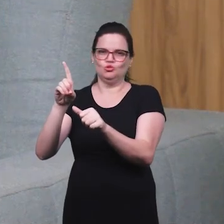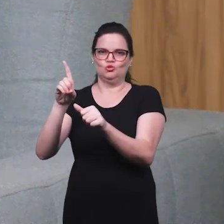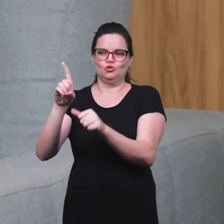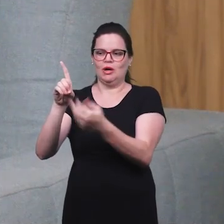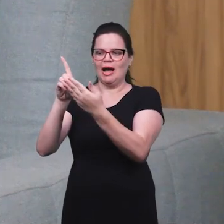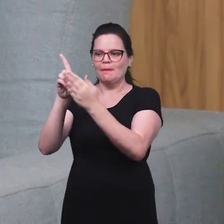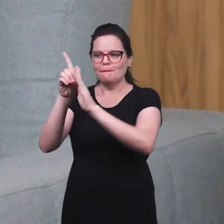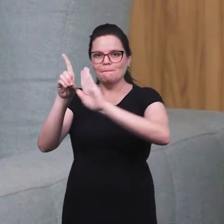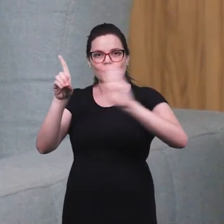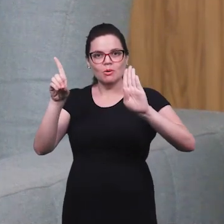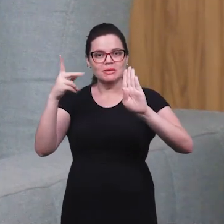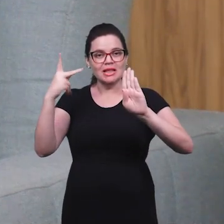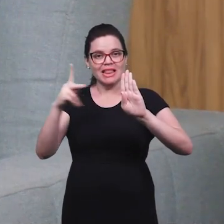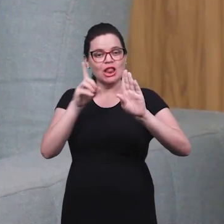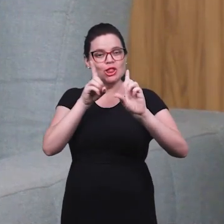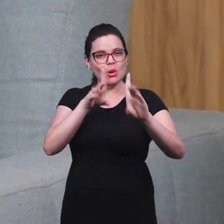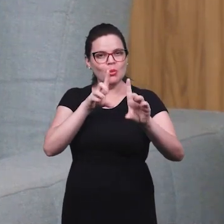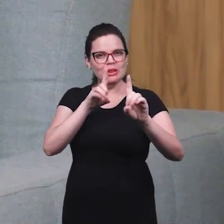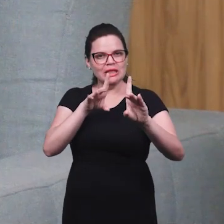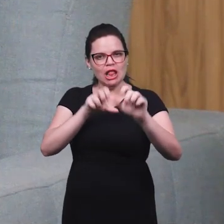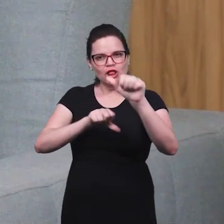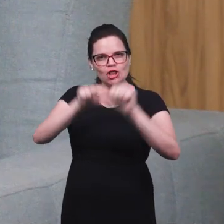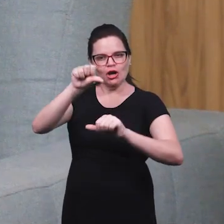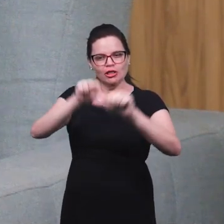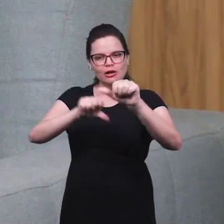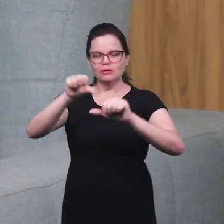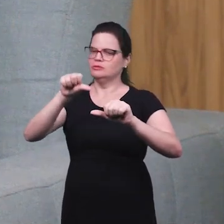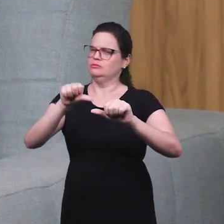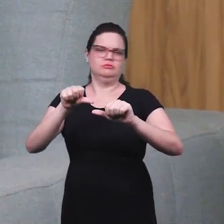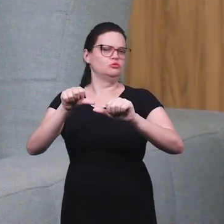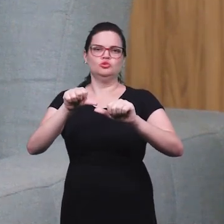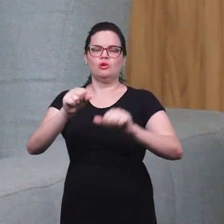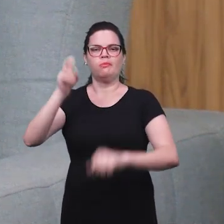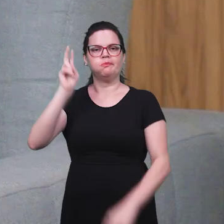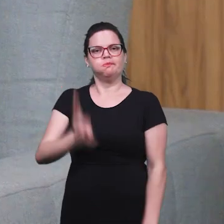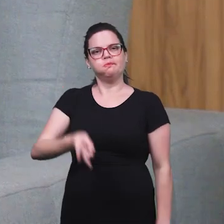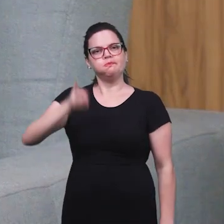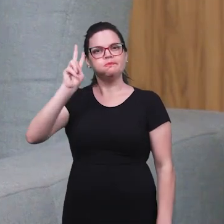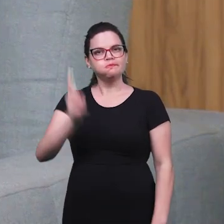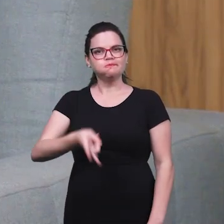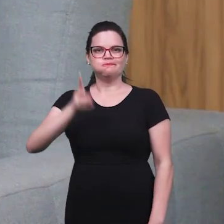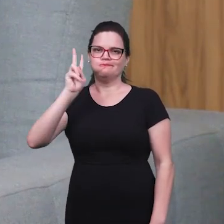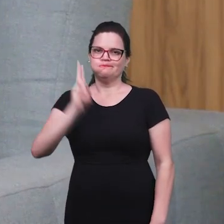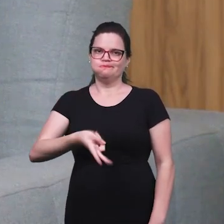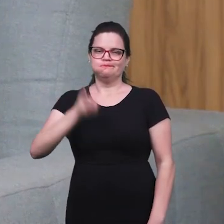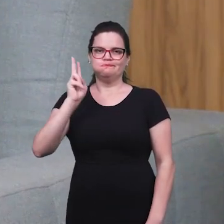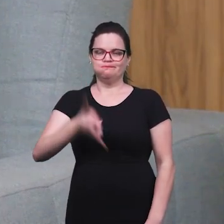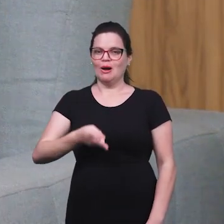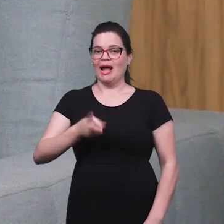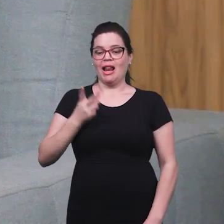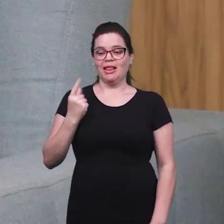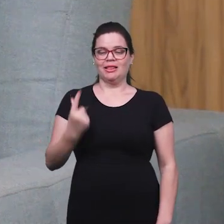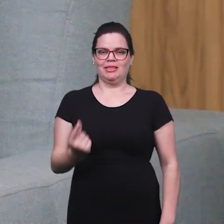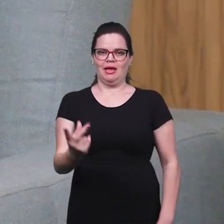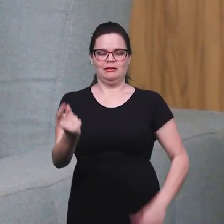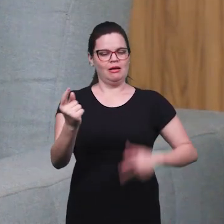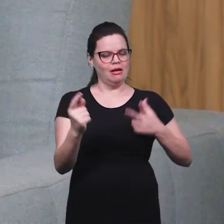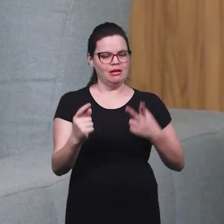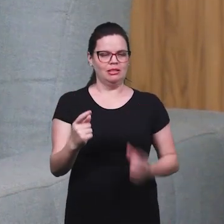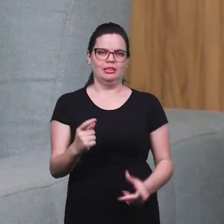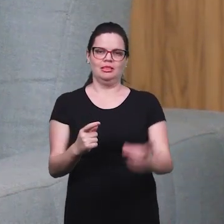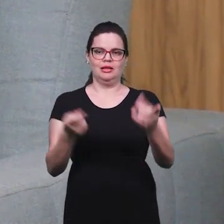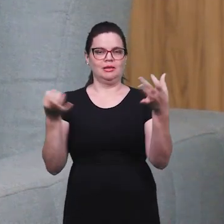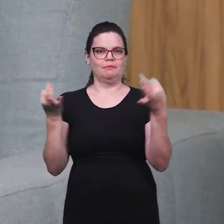a sua palavra ou a sua doutrina precisa de atualizações. A doutrina não se desatualiza. A doutrina